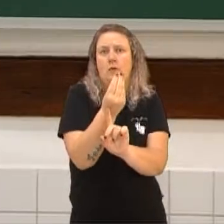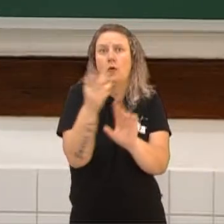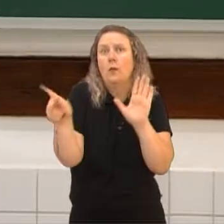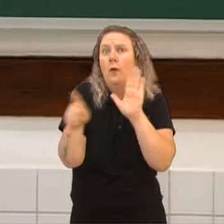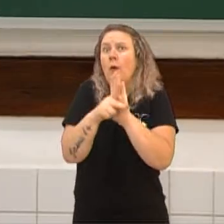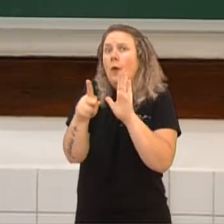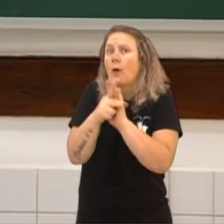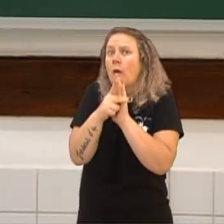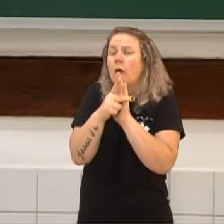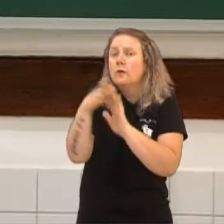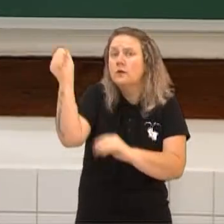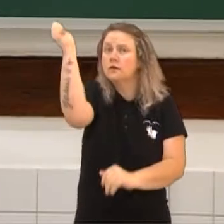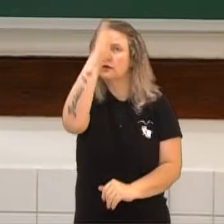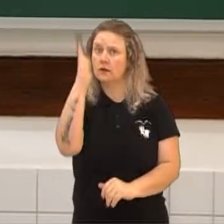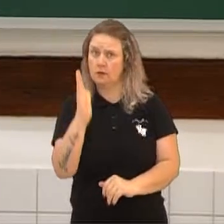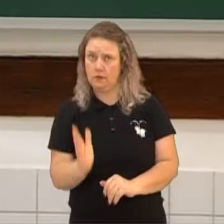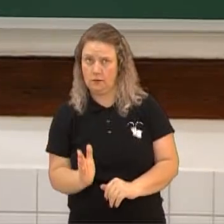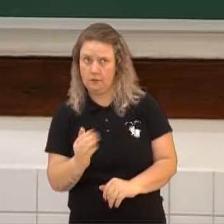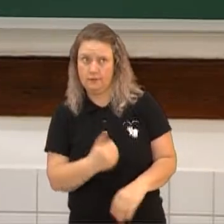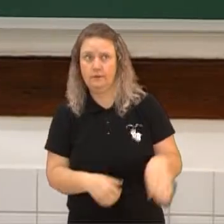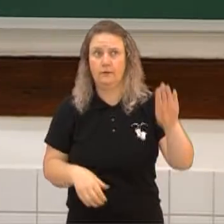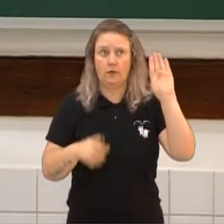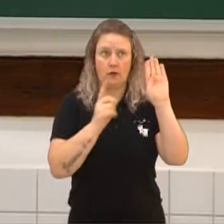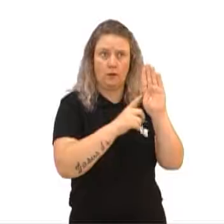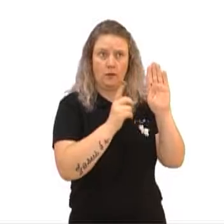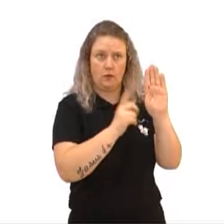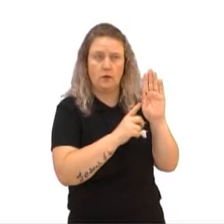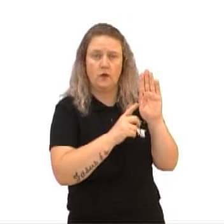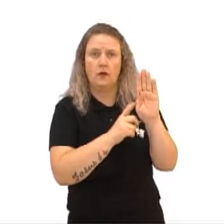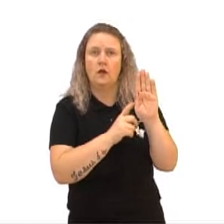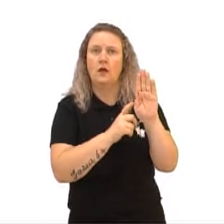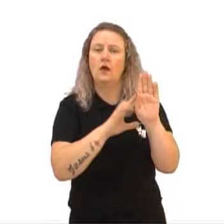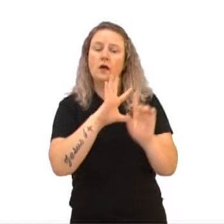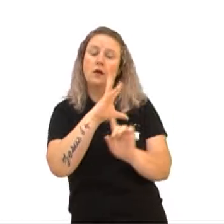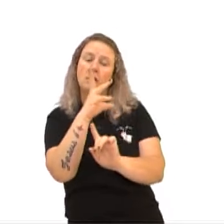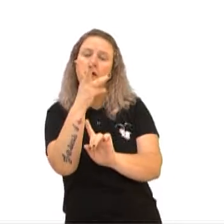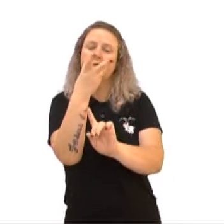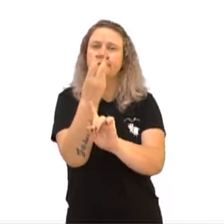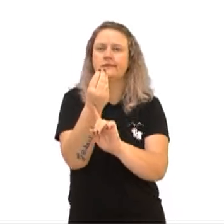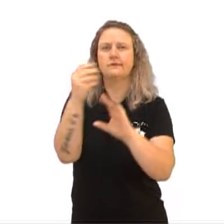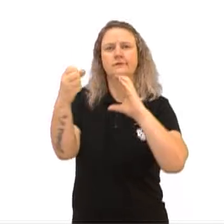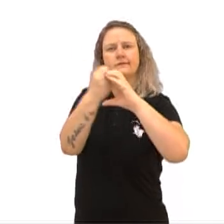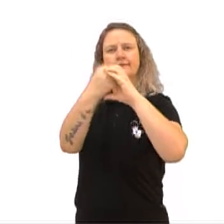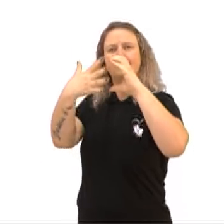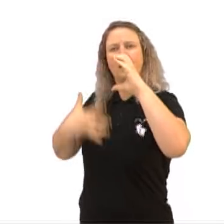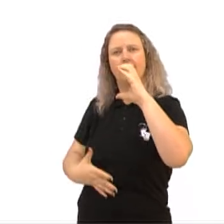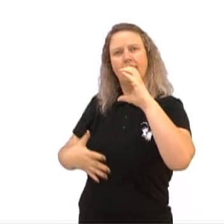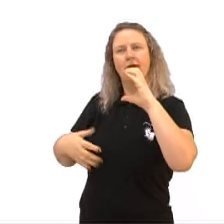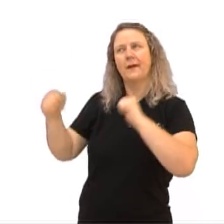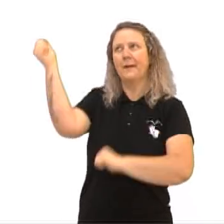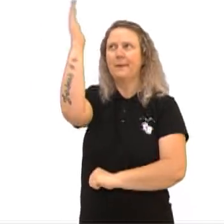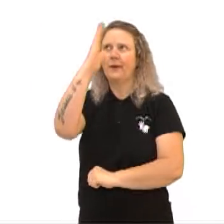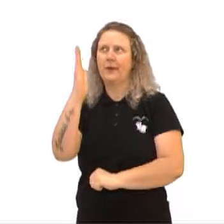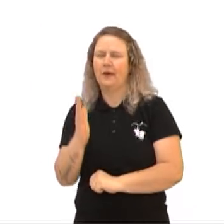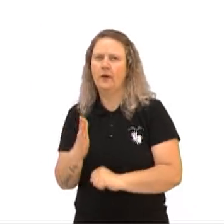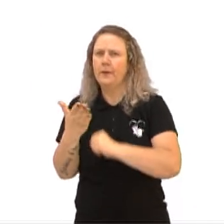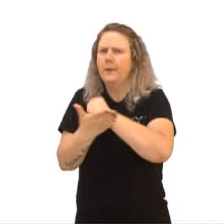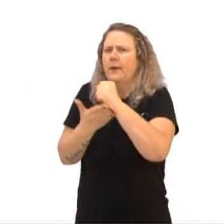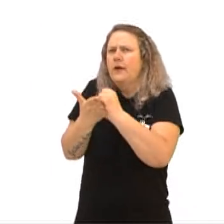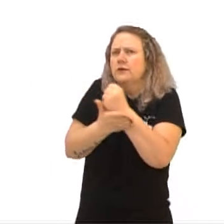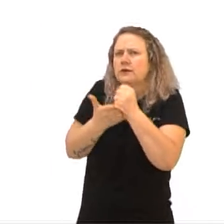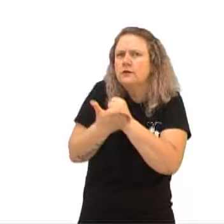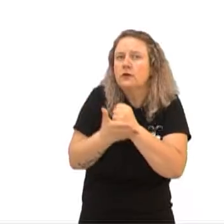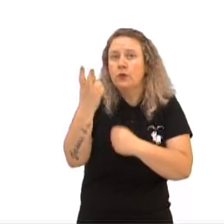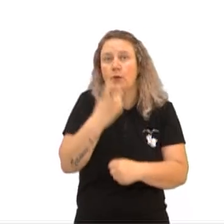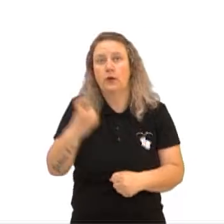aqui do Brasil. E aí nós vamos para a alternativa B. Fazer uma arte com características brasileiras, baseando-se tanto